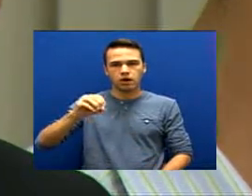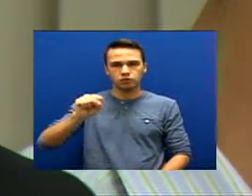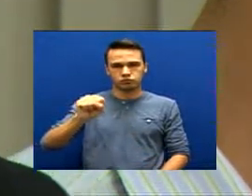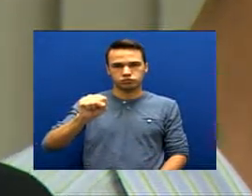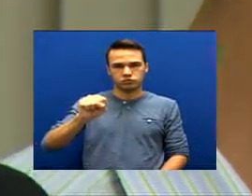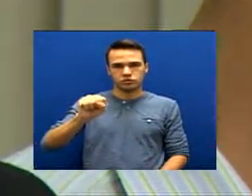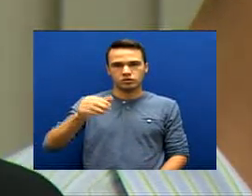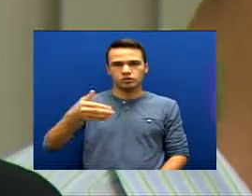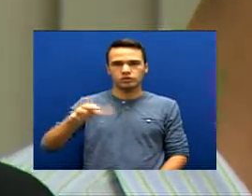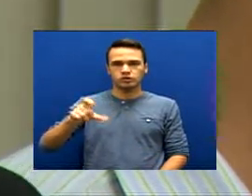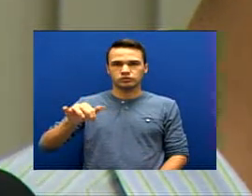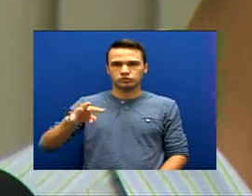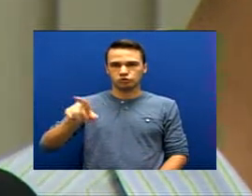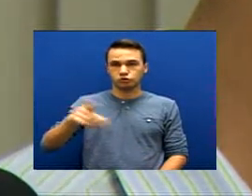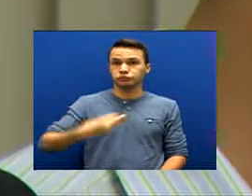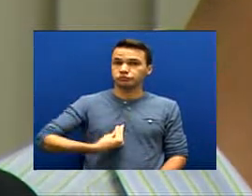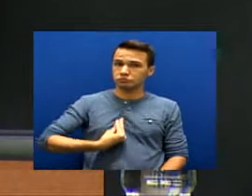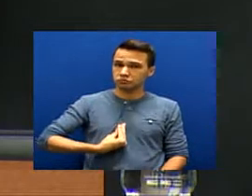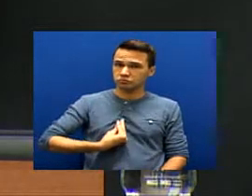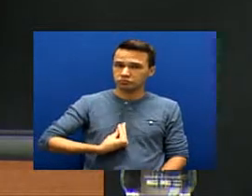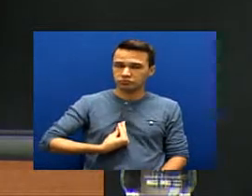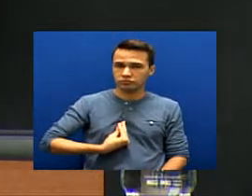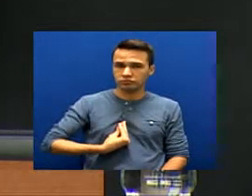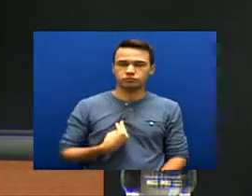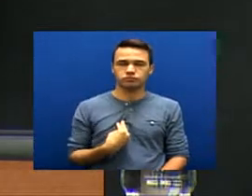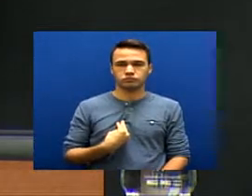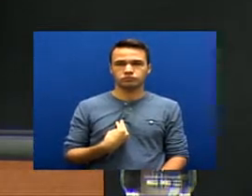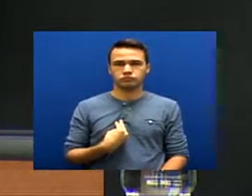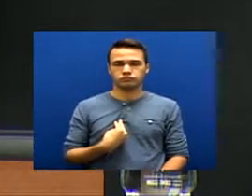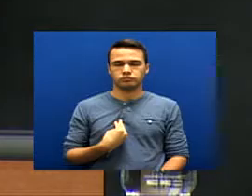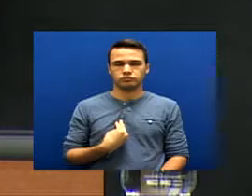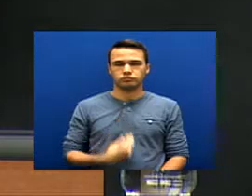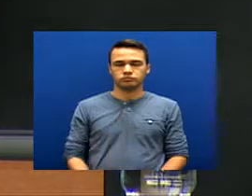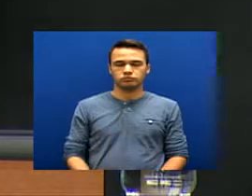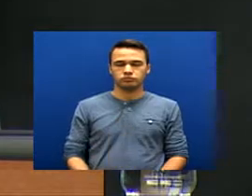enfrentando aí uma situação de saúde, né? Ainda está,